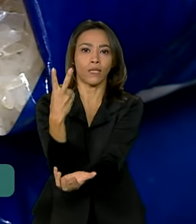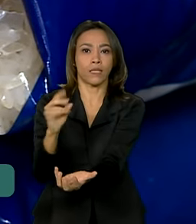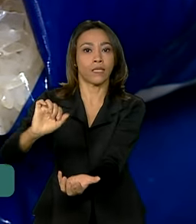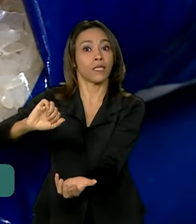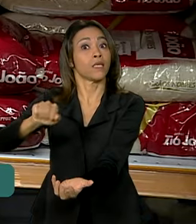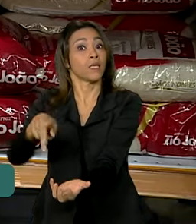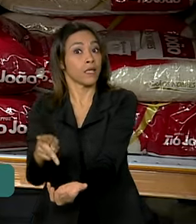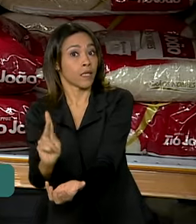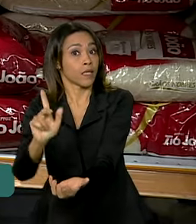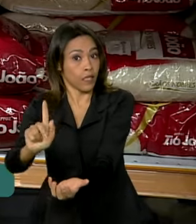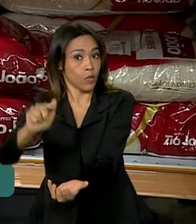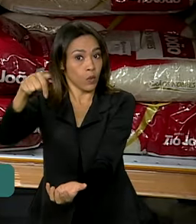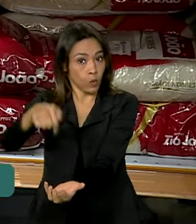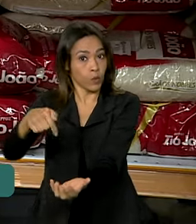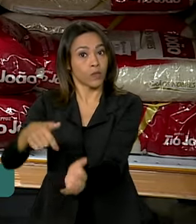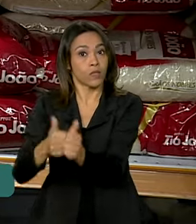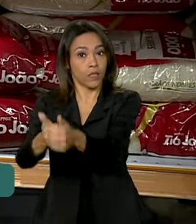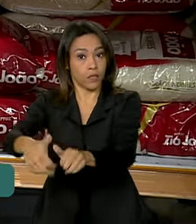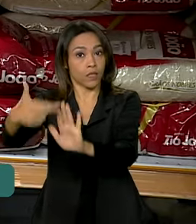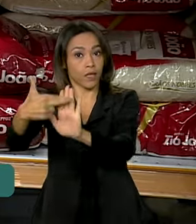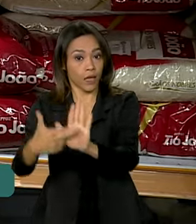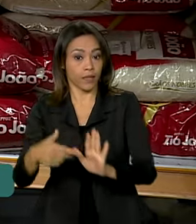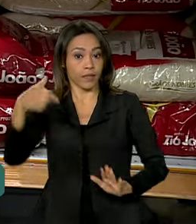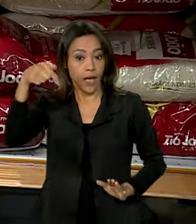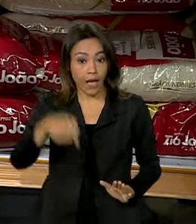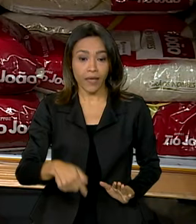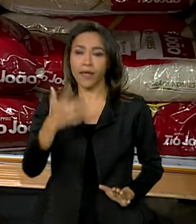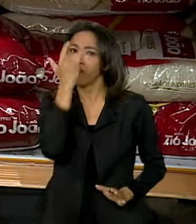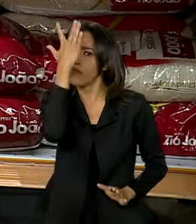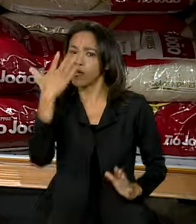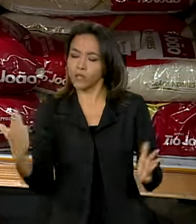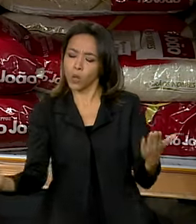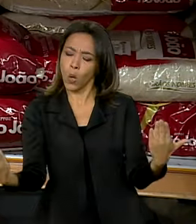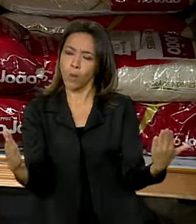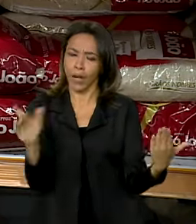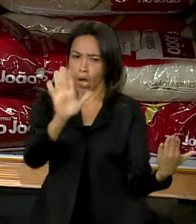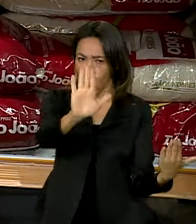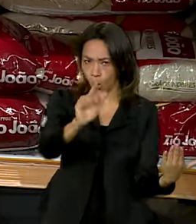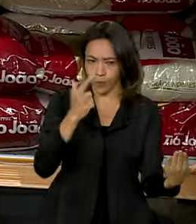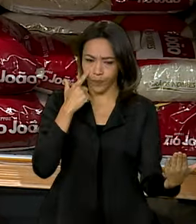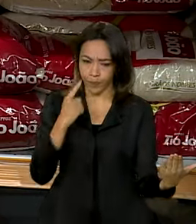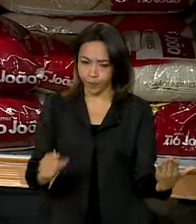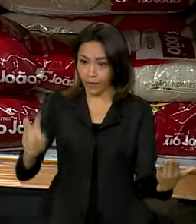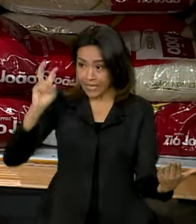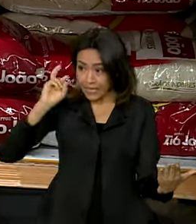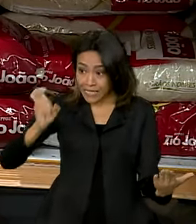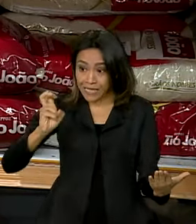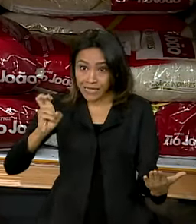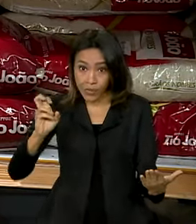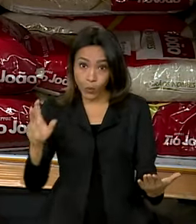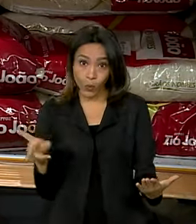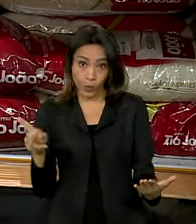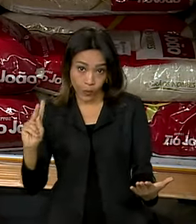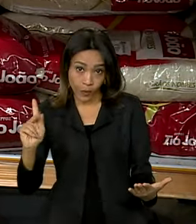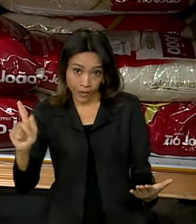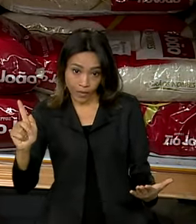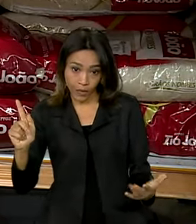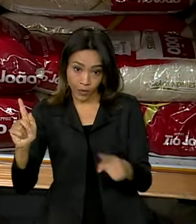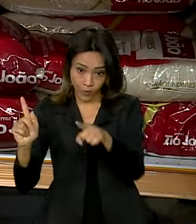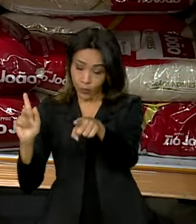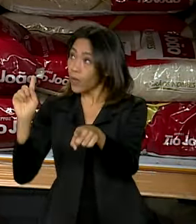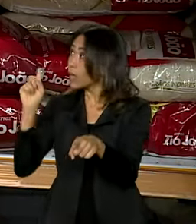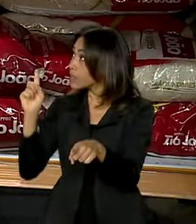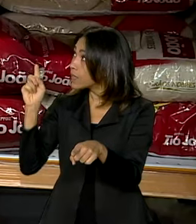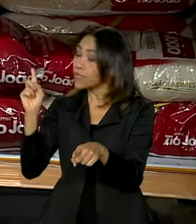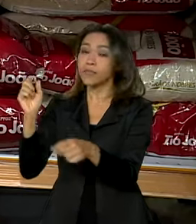padronizada aqui no mercado é fácil fazer a comparação Olha só 5 kg de arroz como vem nesses